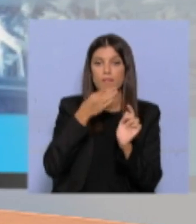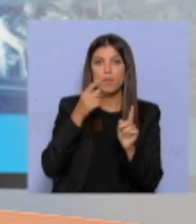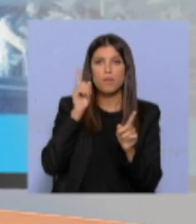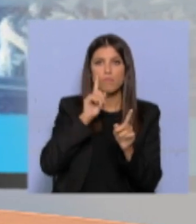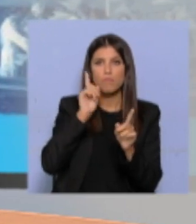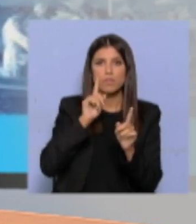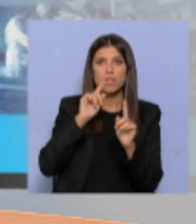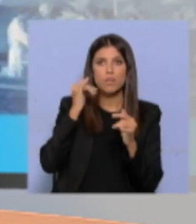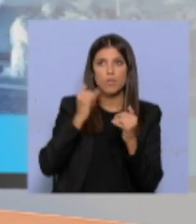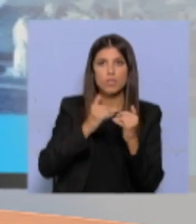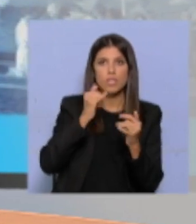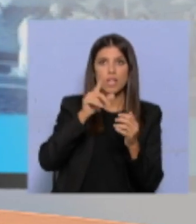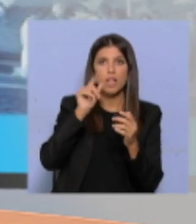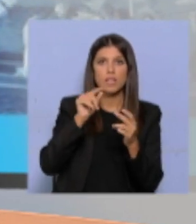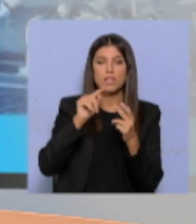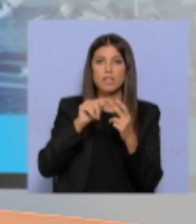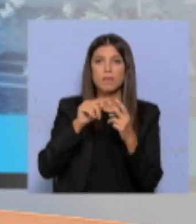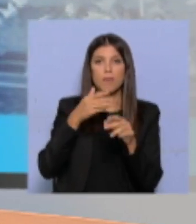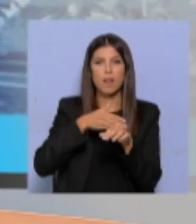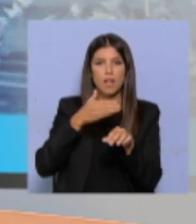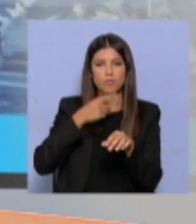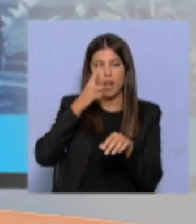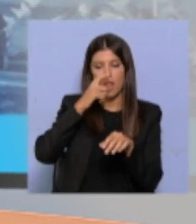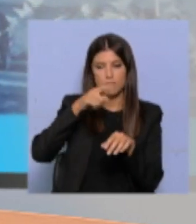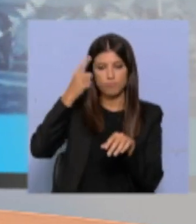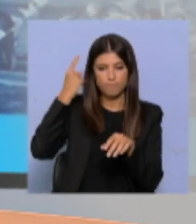do digital, mas também, na altura, recordo,